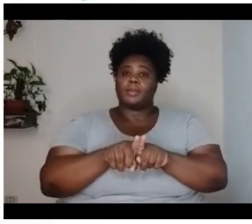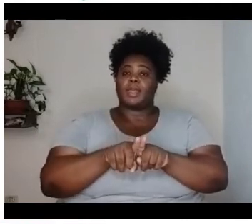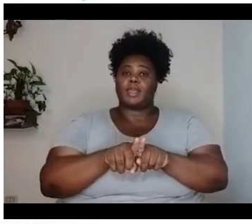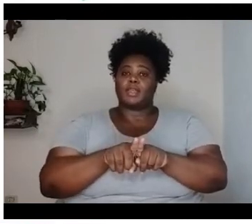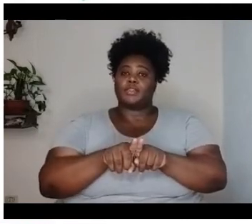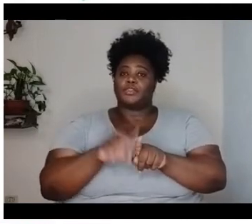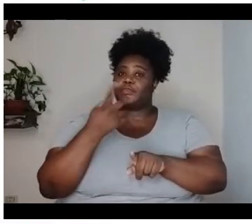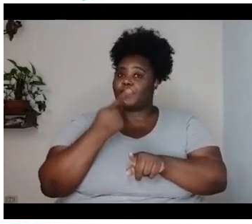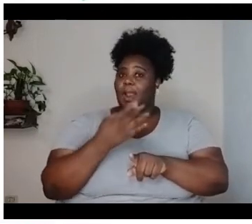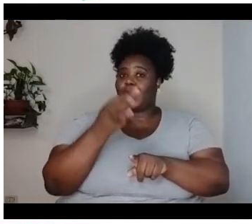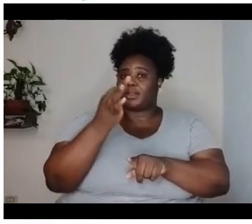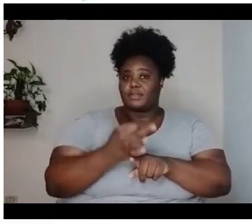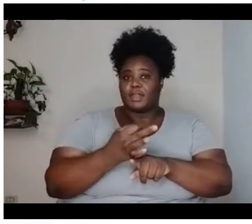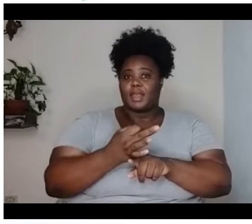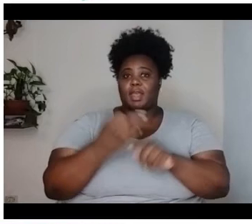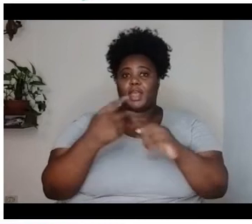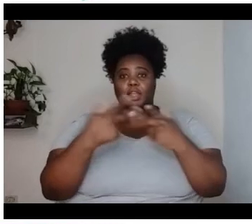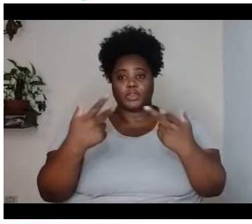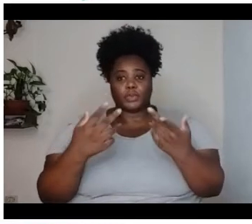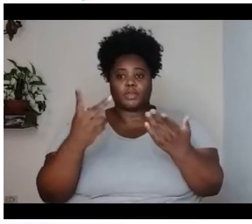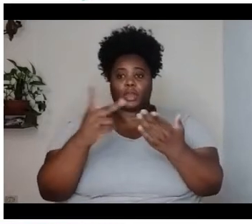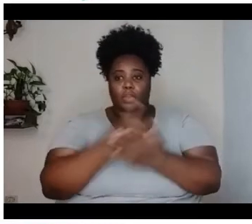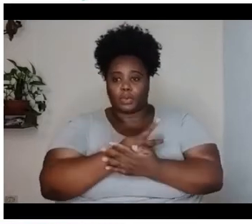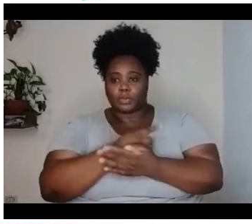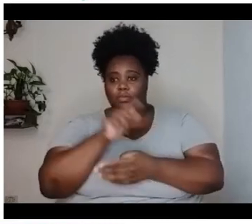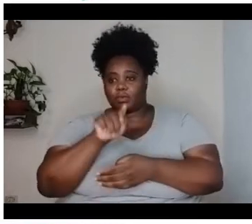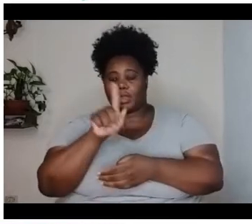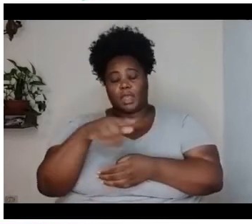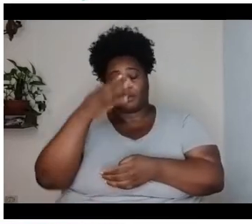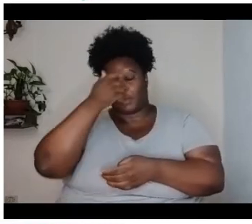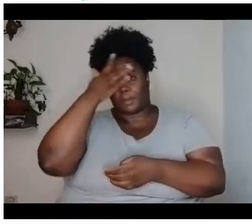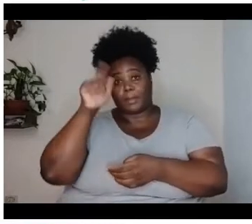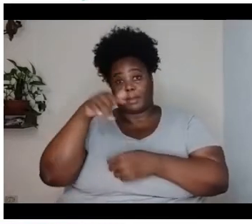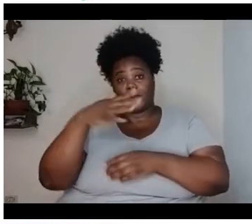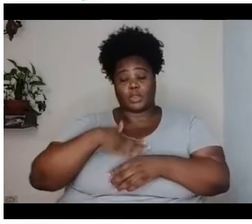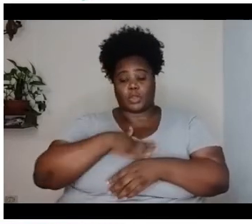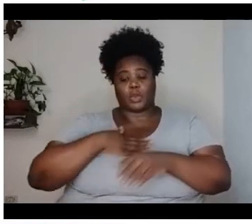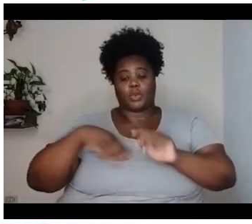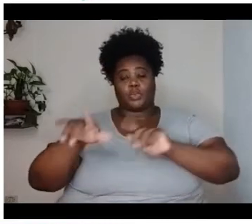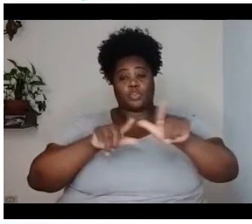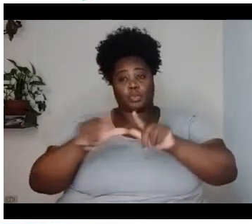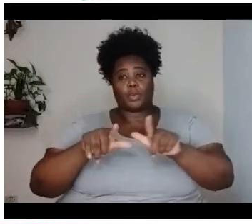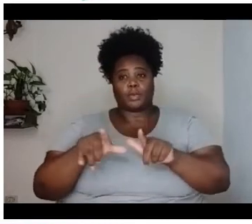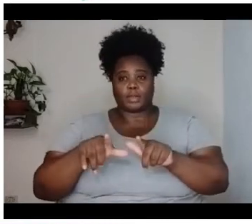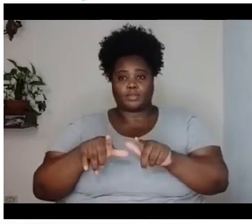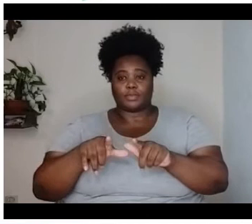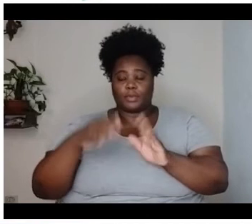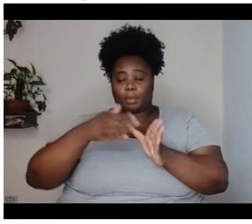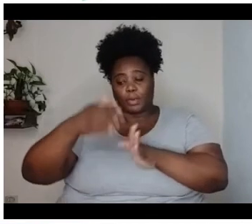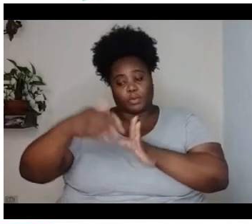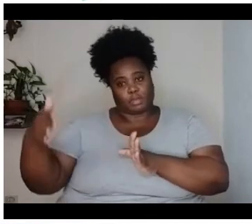discurso, oficializar algo que está acontecendo. Você é uma pessoa que gosta de projeto, de oficializar processos,